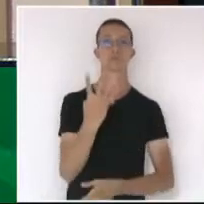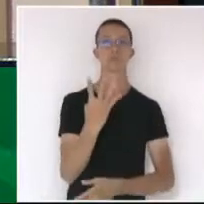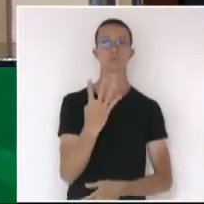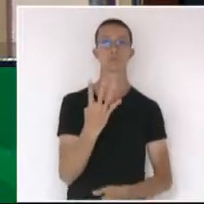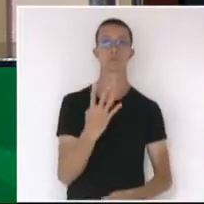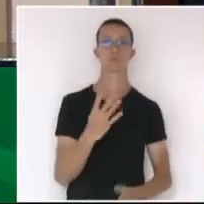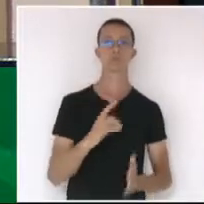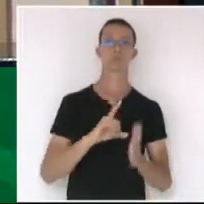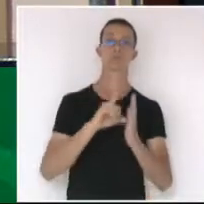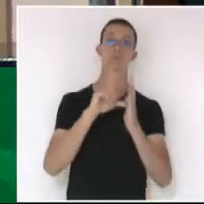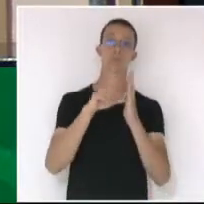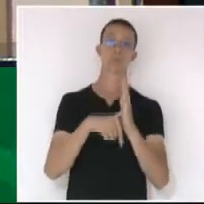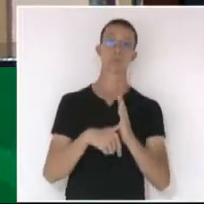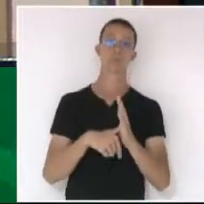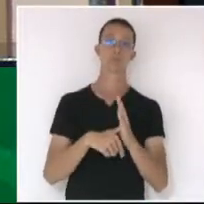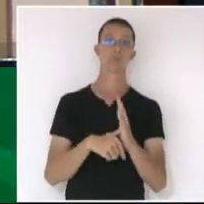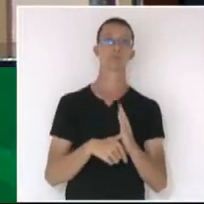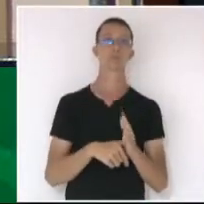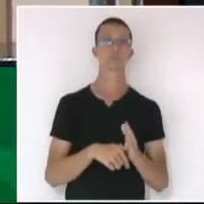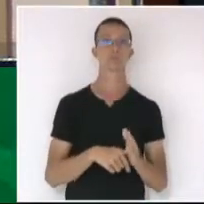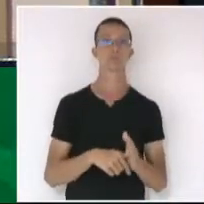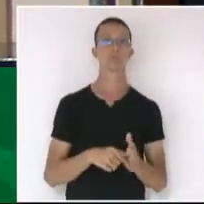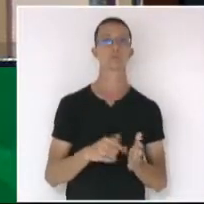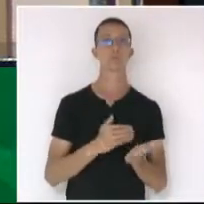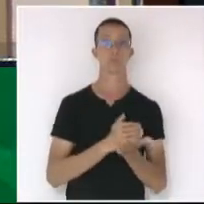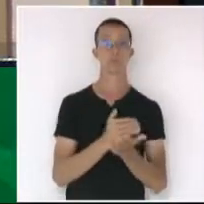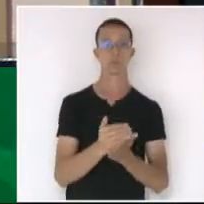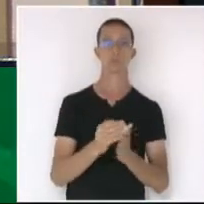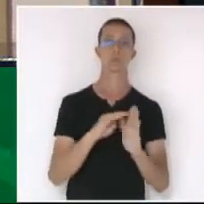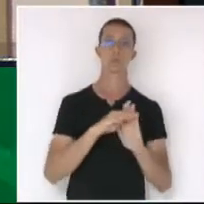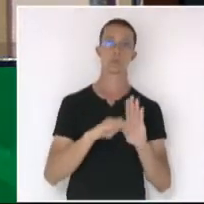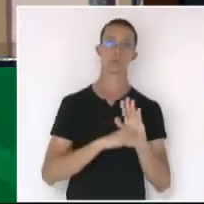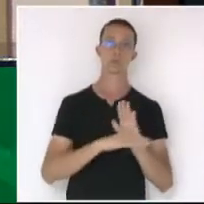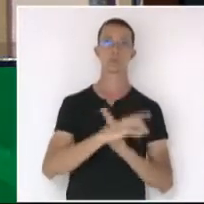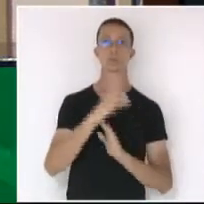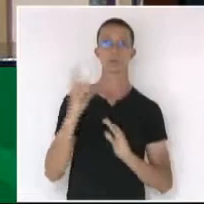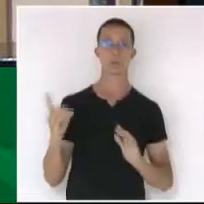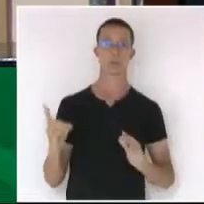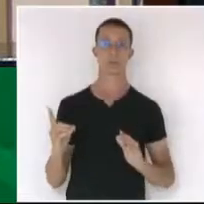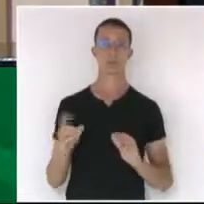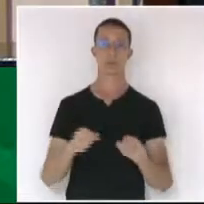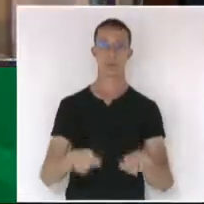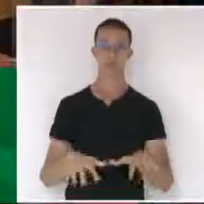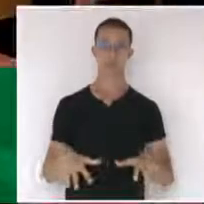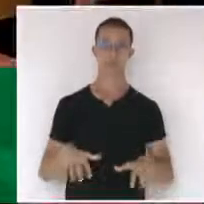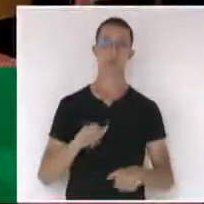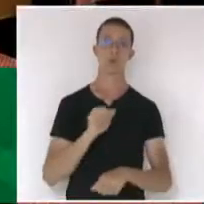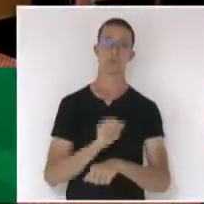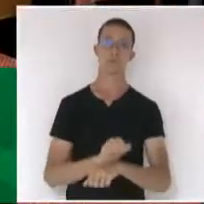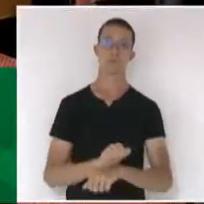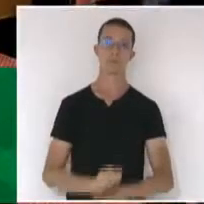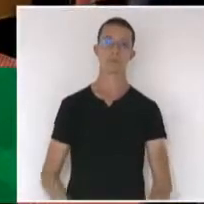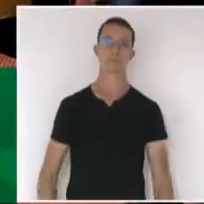então depois a votação e apreciação da Ordem do dia está suspensa a sessão